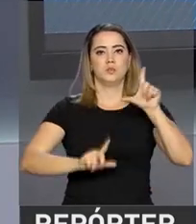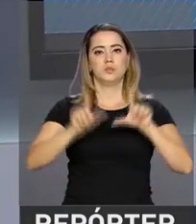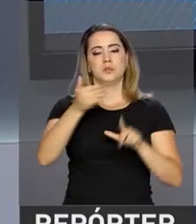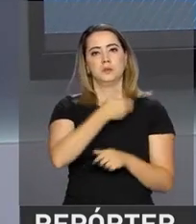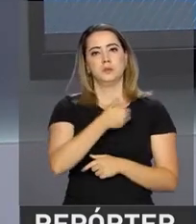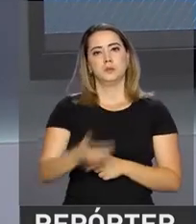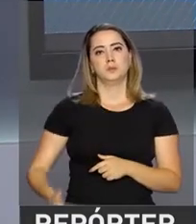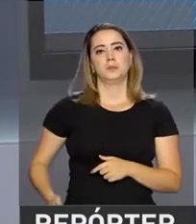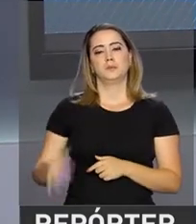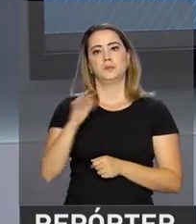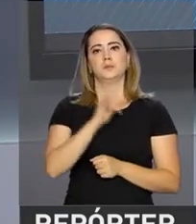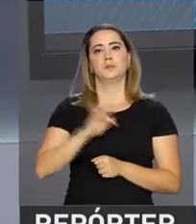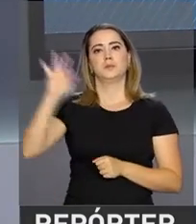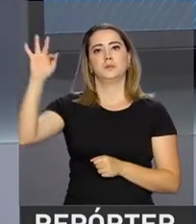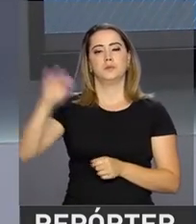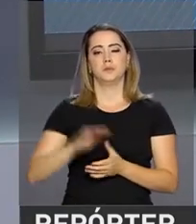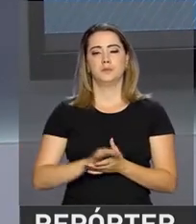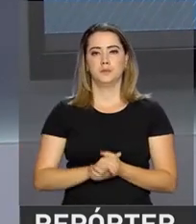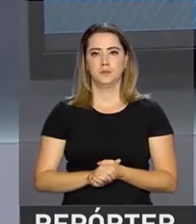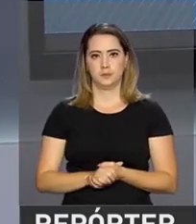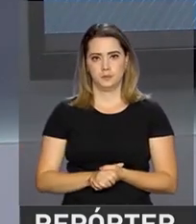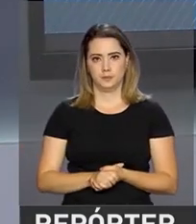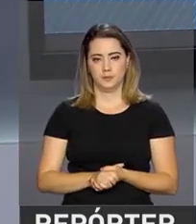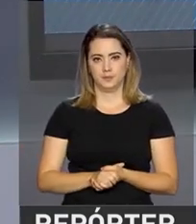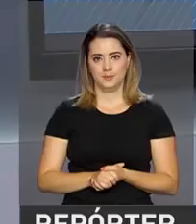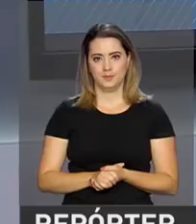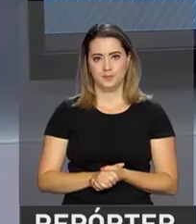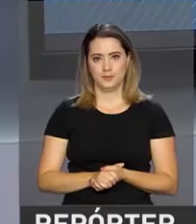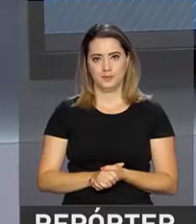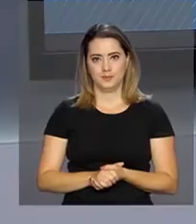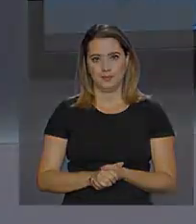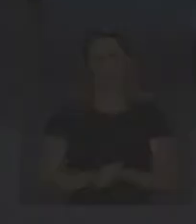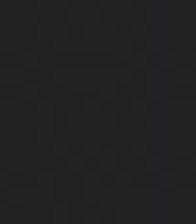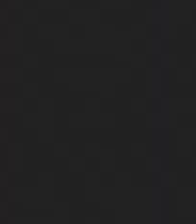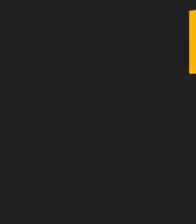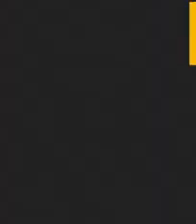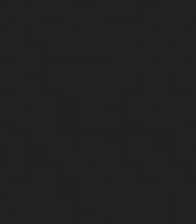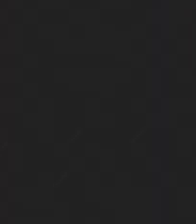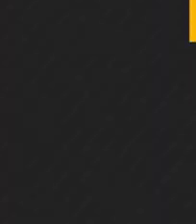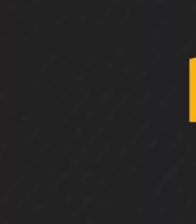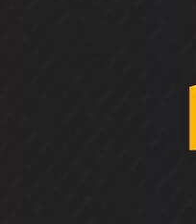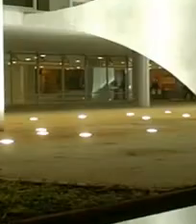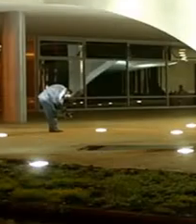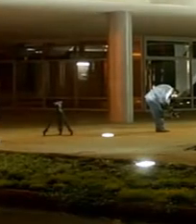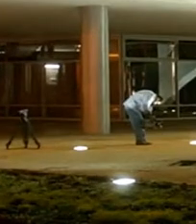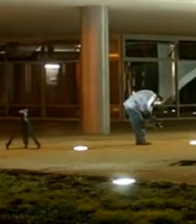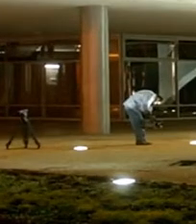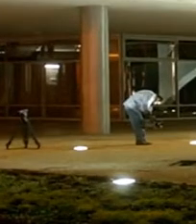continue com a gente aqui na NBR, a TV do Governo Federal.